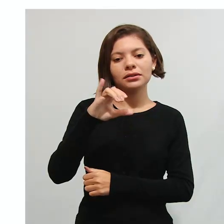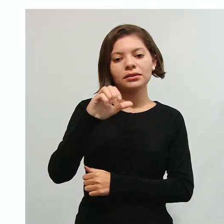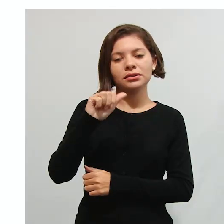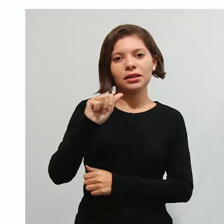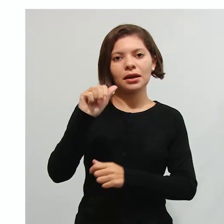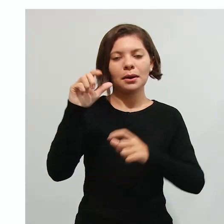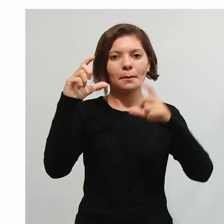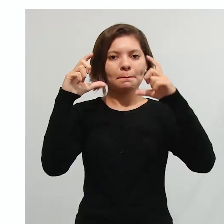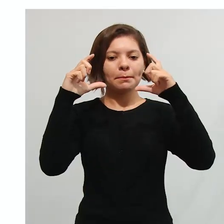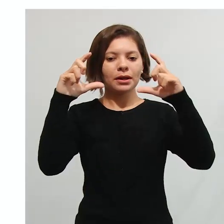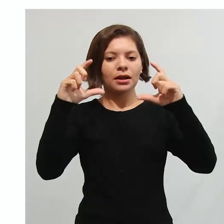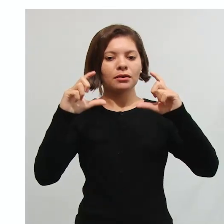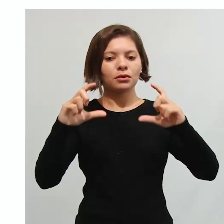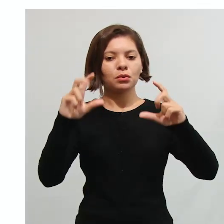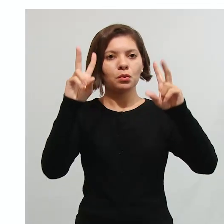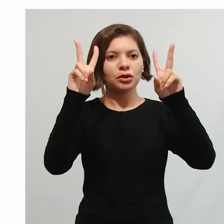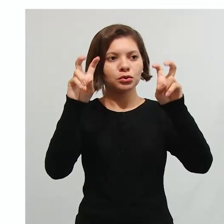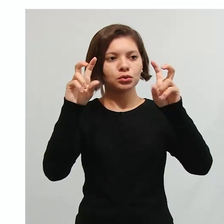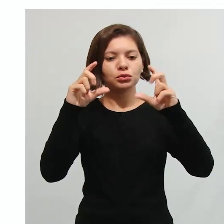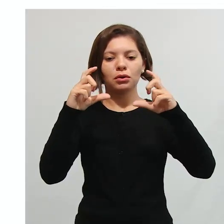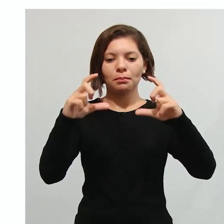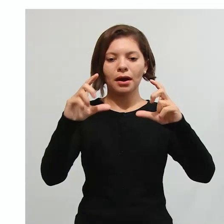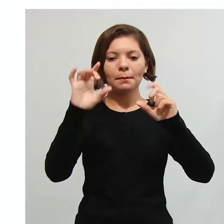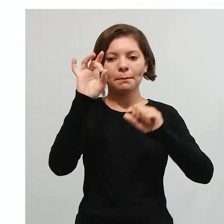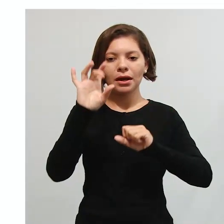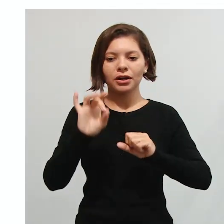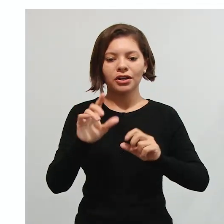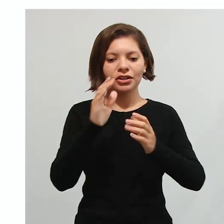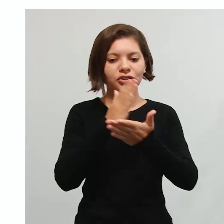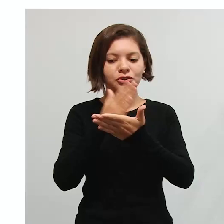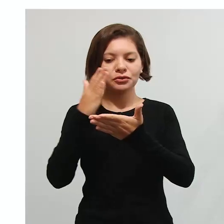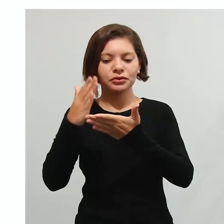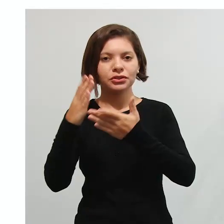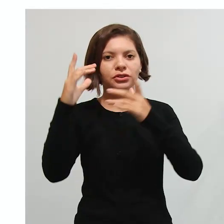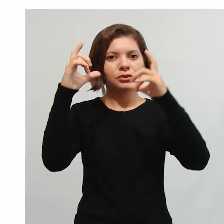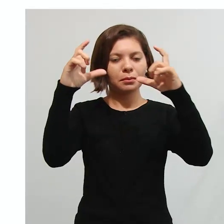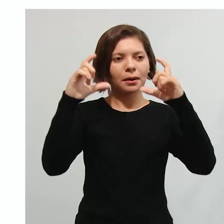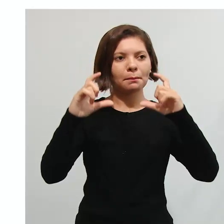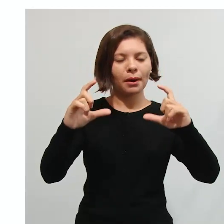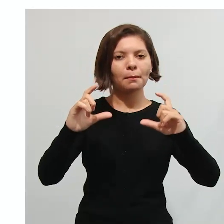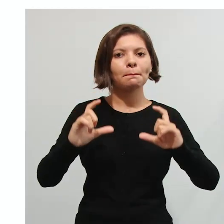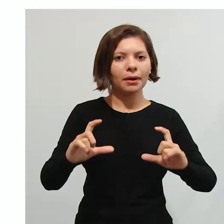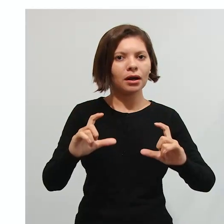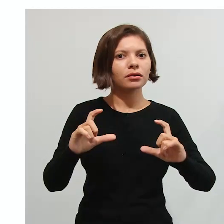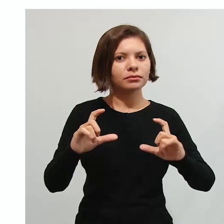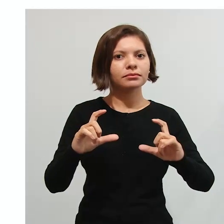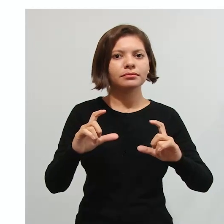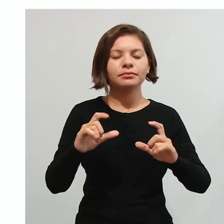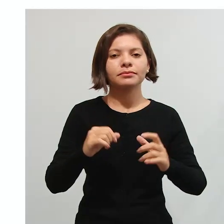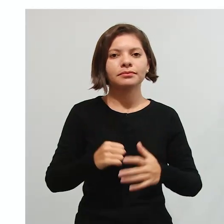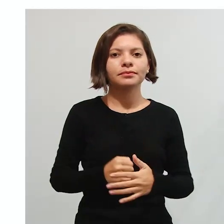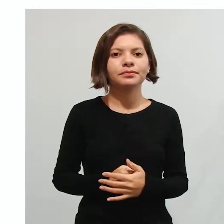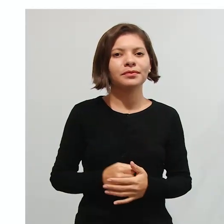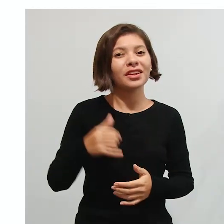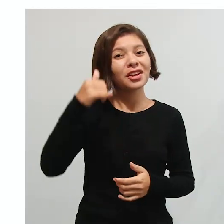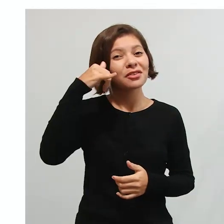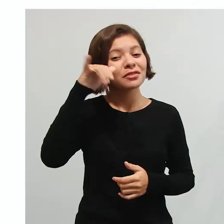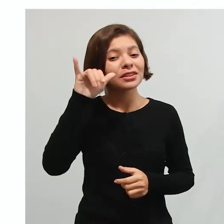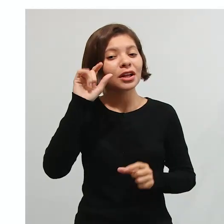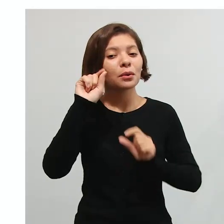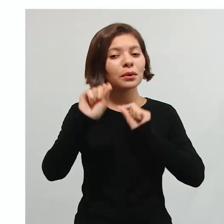parágrafos com assunto apenas fluência na escrita dividir né o texto em parágrafos bem construídos